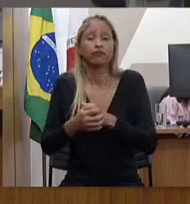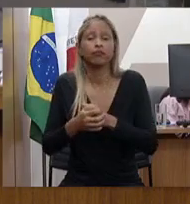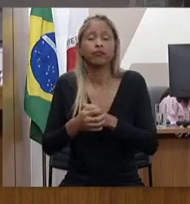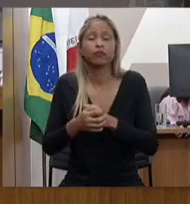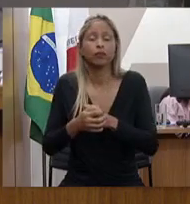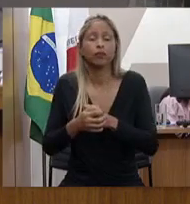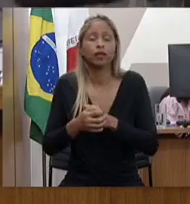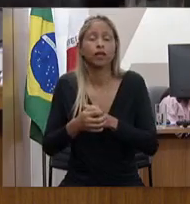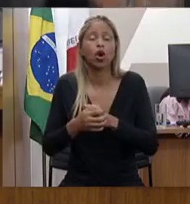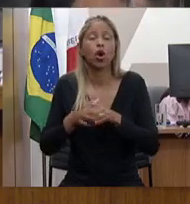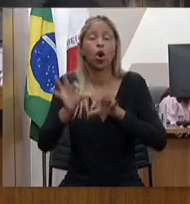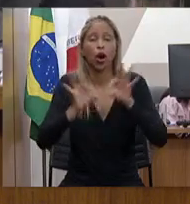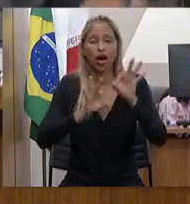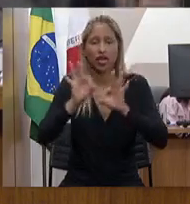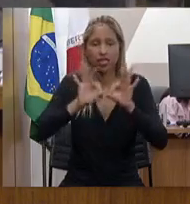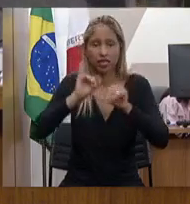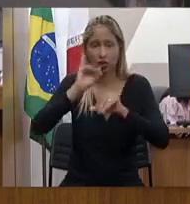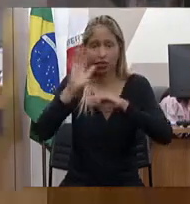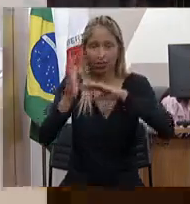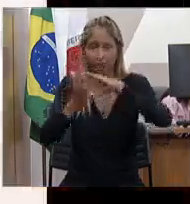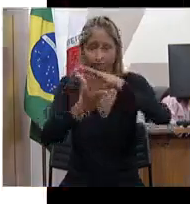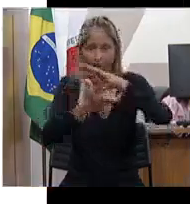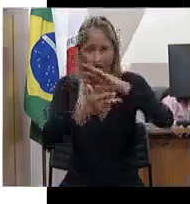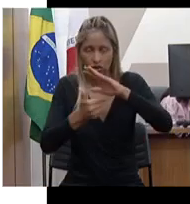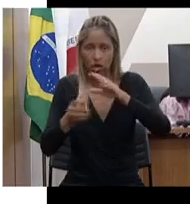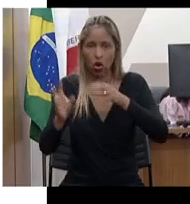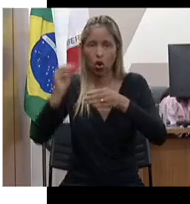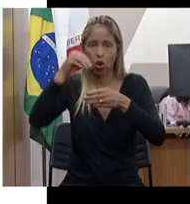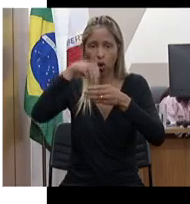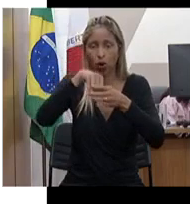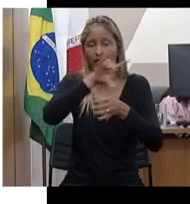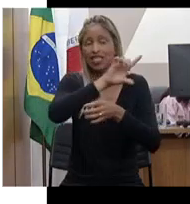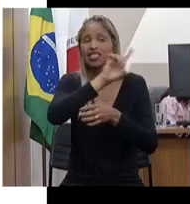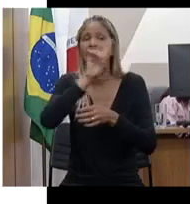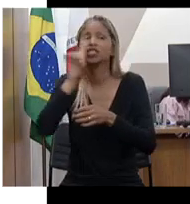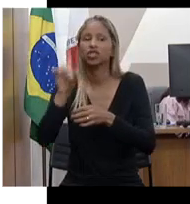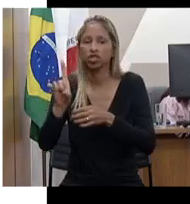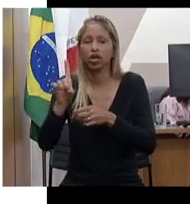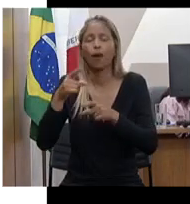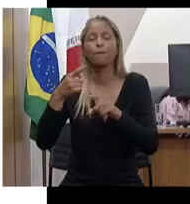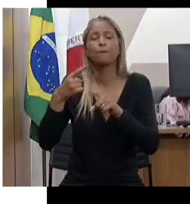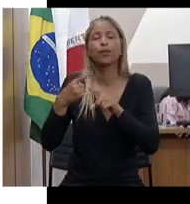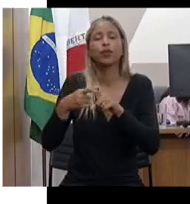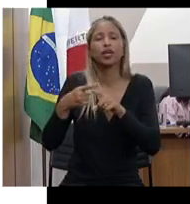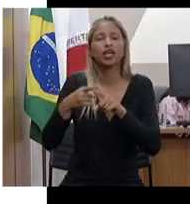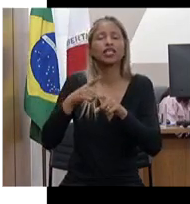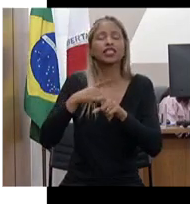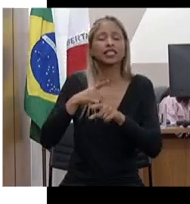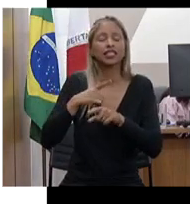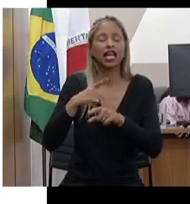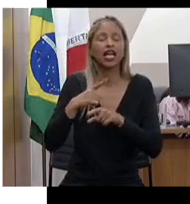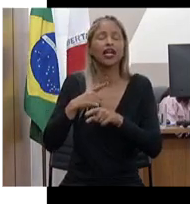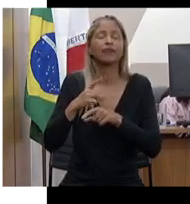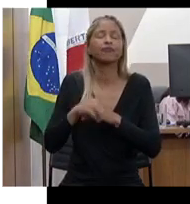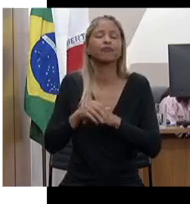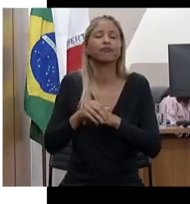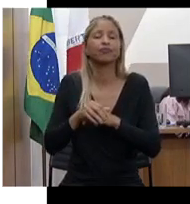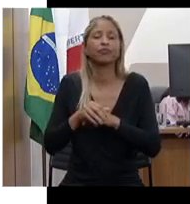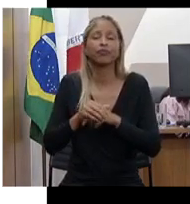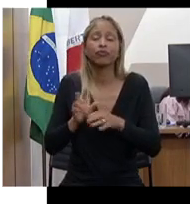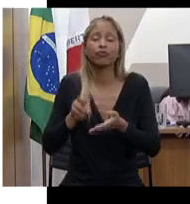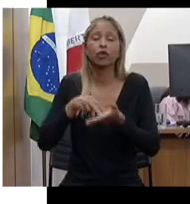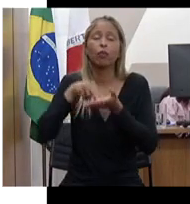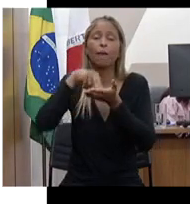Organização Internacional do Trabalho incorporou essa data né e passamos até então uma uma